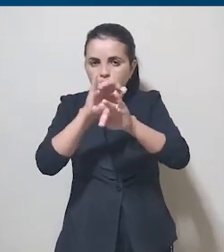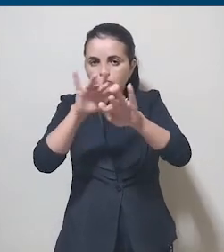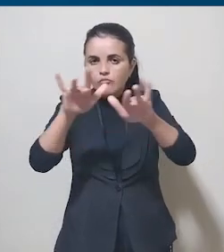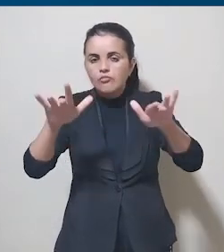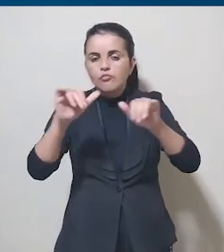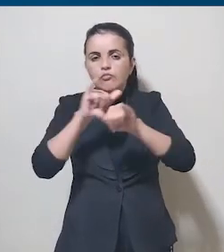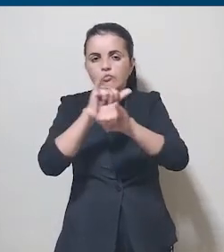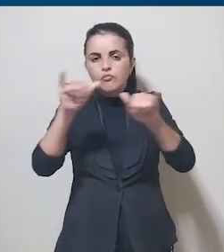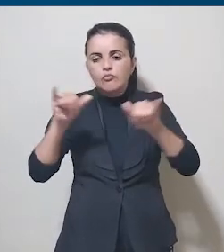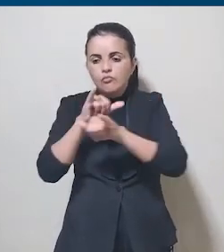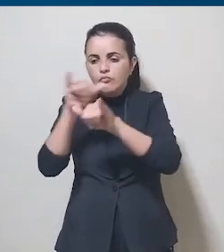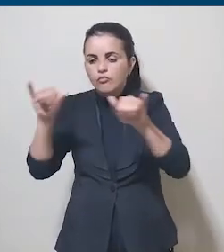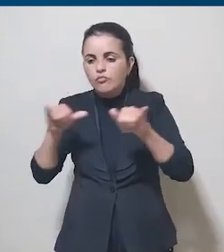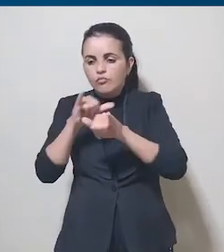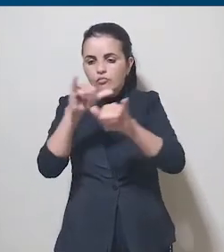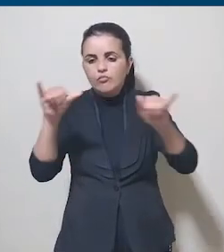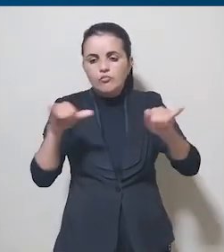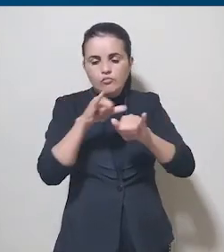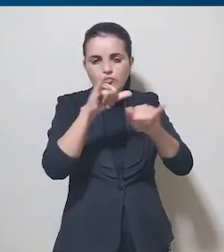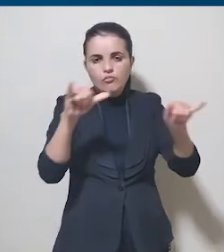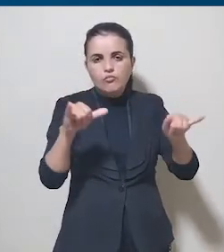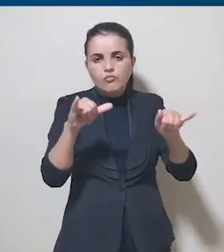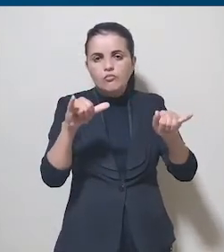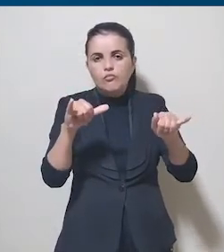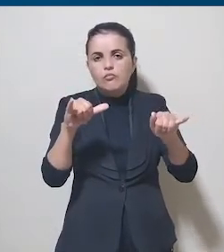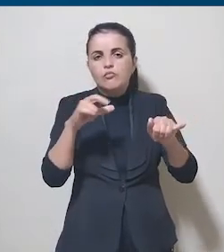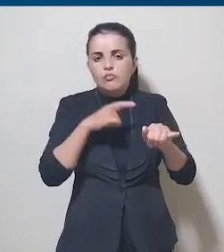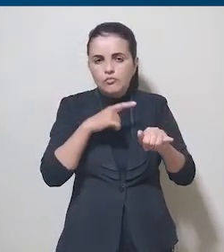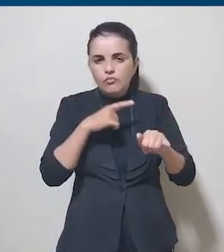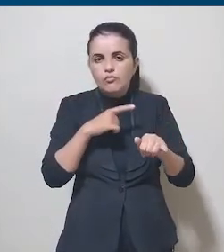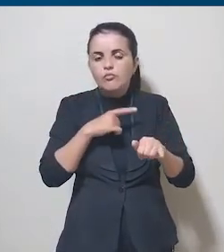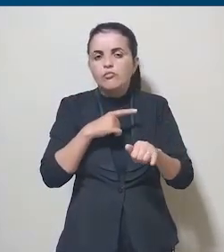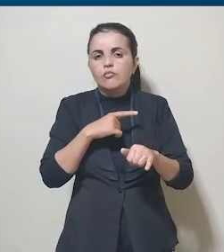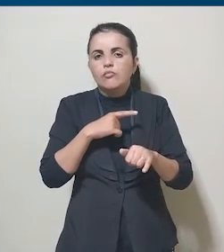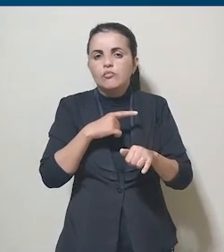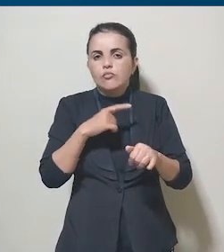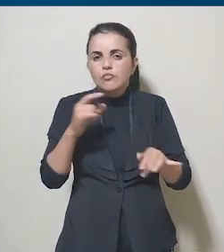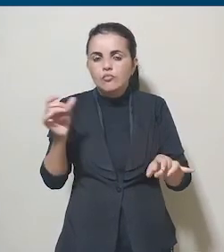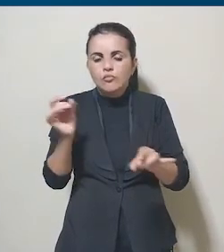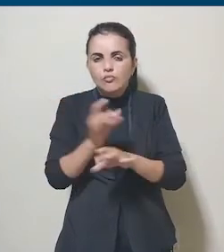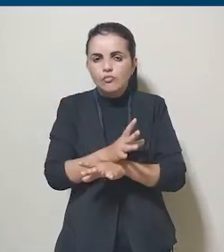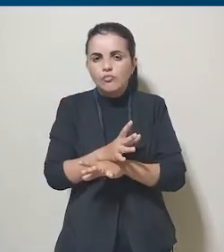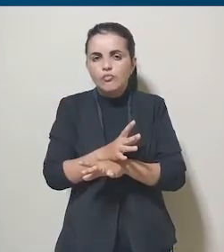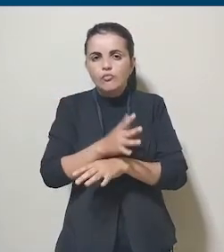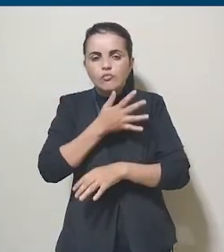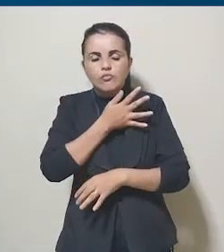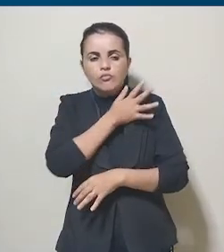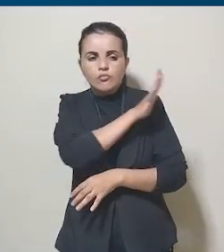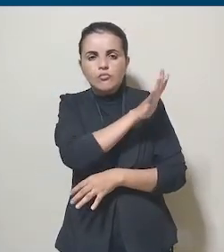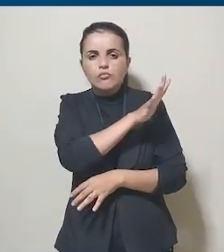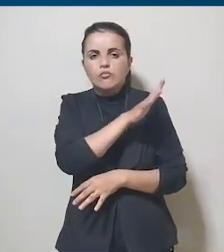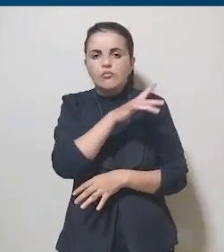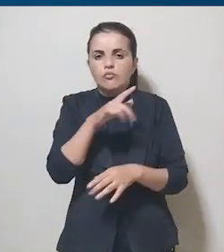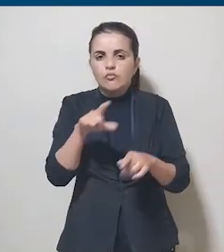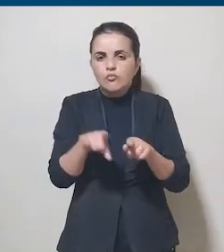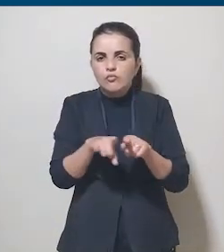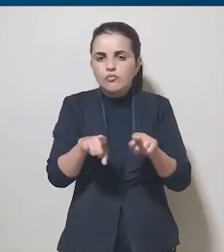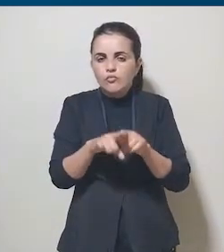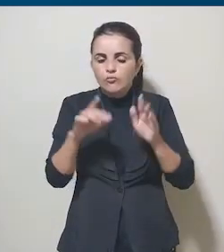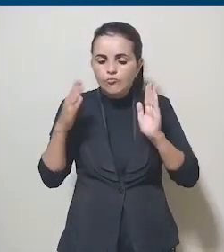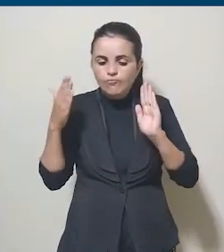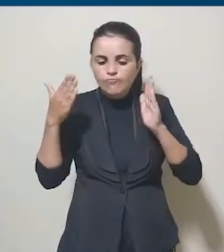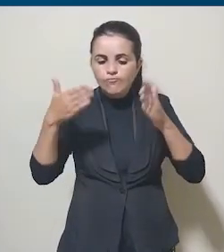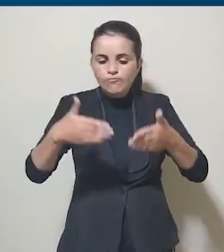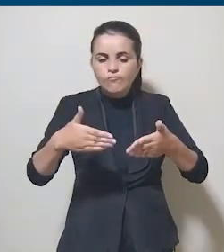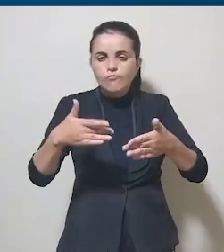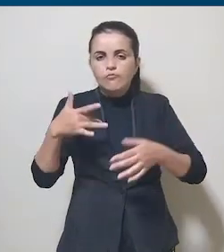né, para que os homens eles parem de ter esse preconceito com o exame de próstata e foquem na sua saúde para